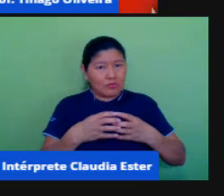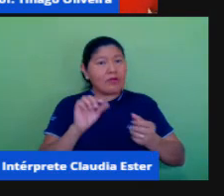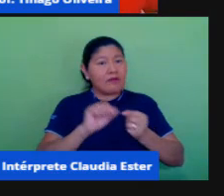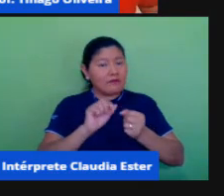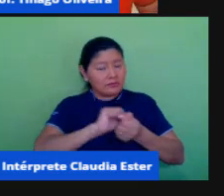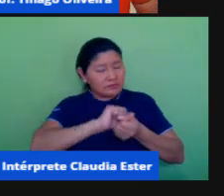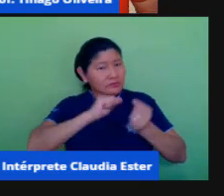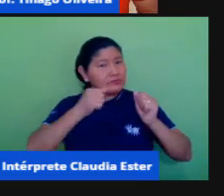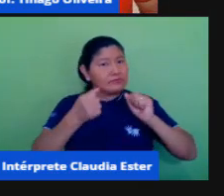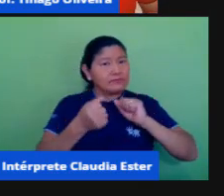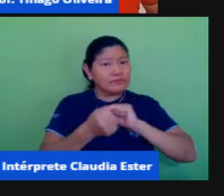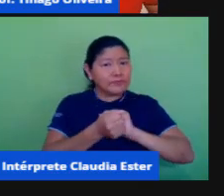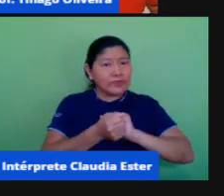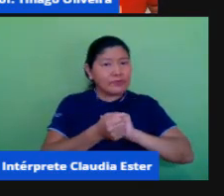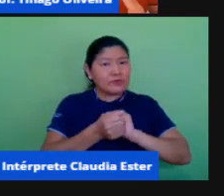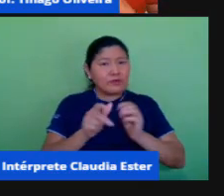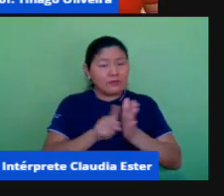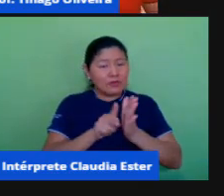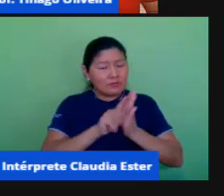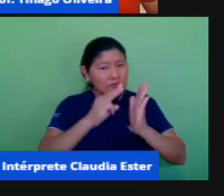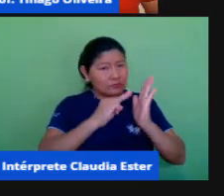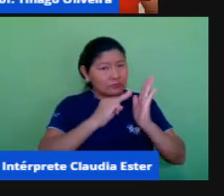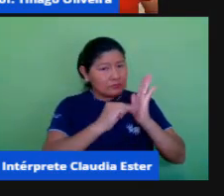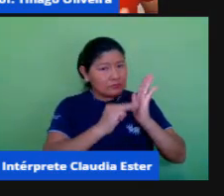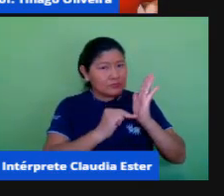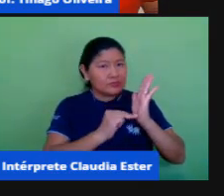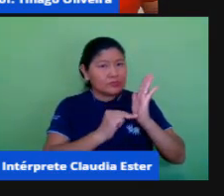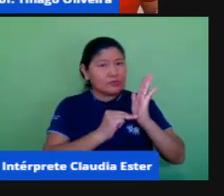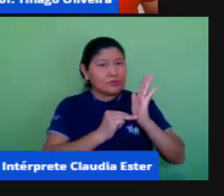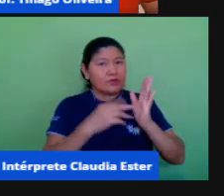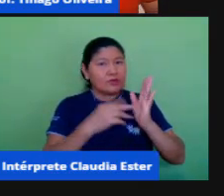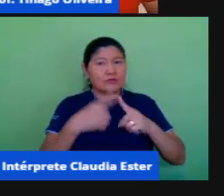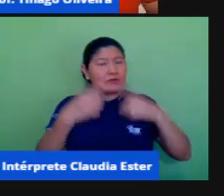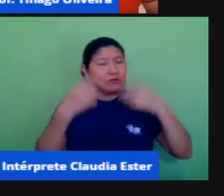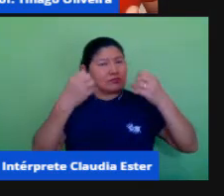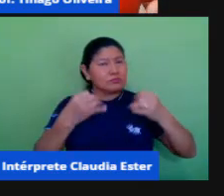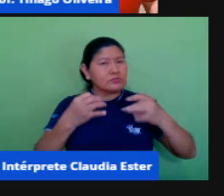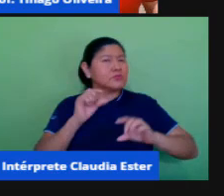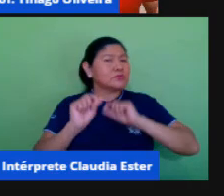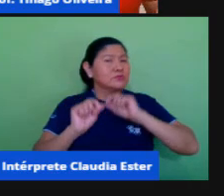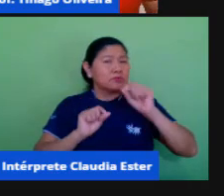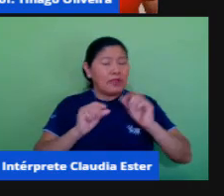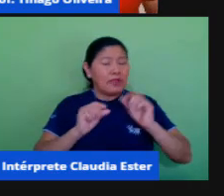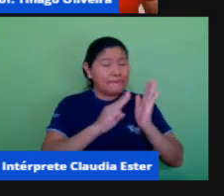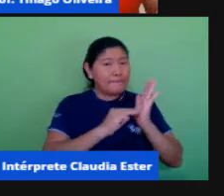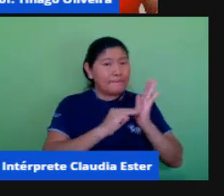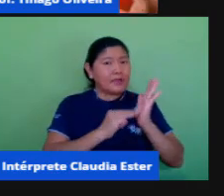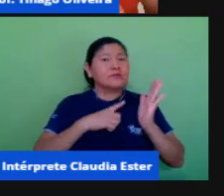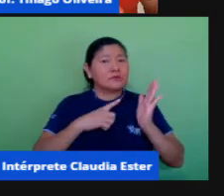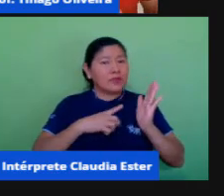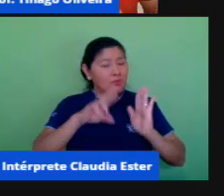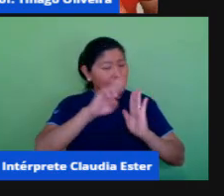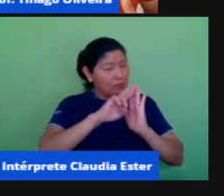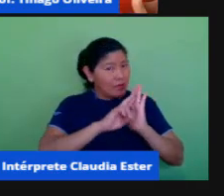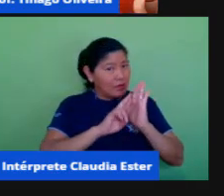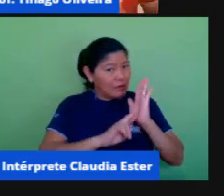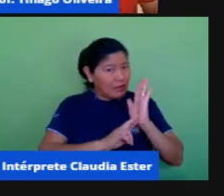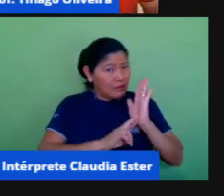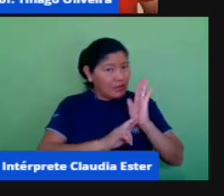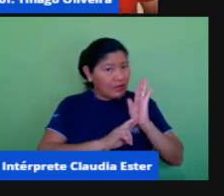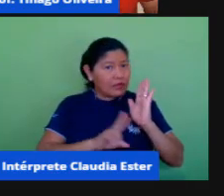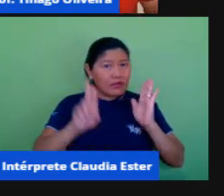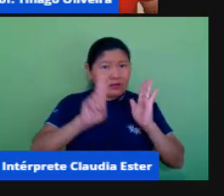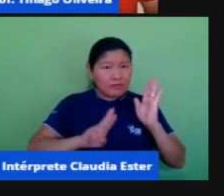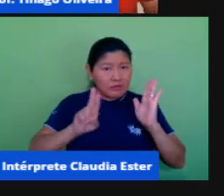essa metodologia. Eu sempre digo que método, ele tem um caminho, ele tem um desenho,